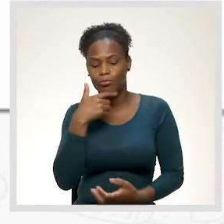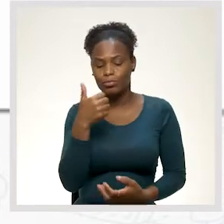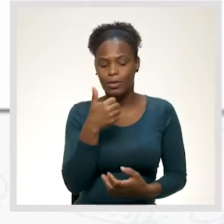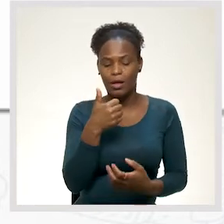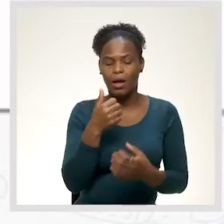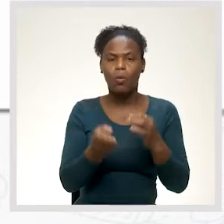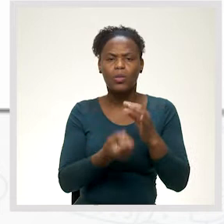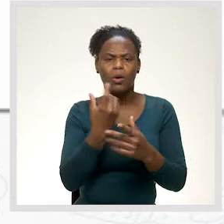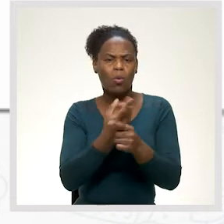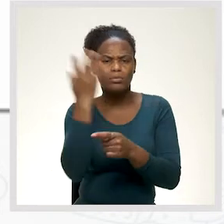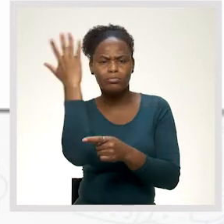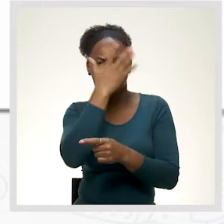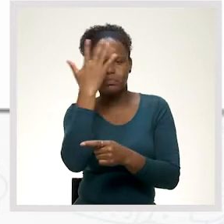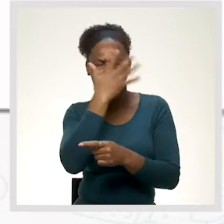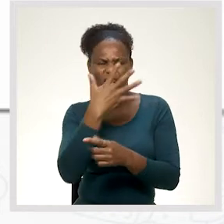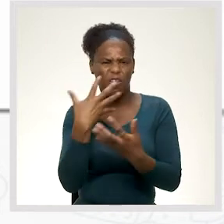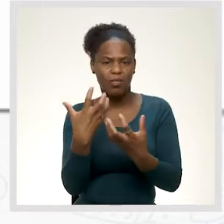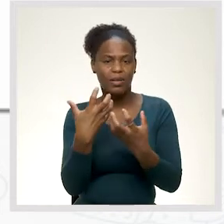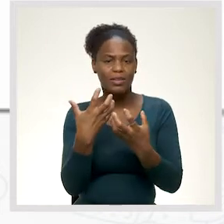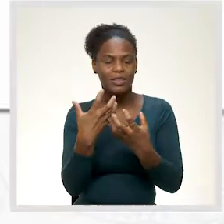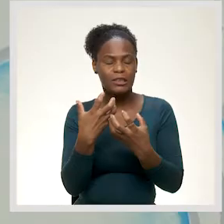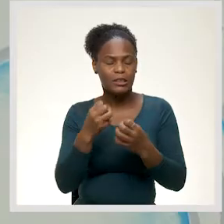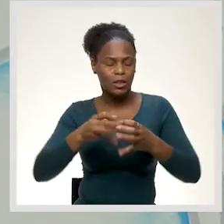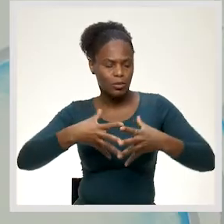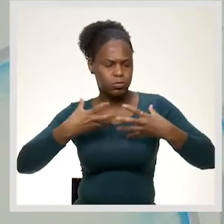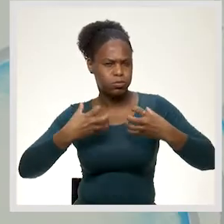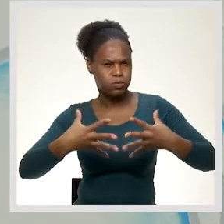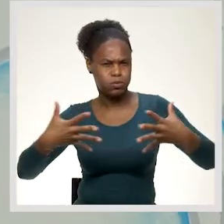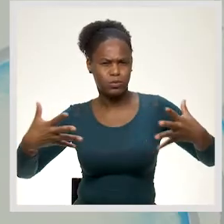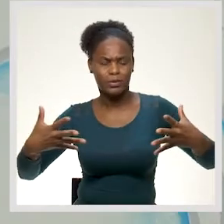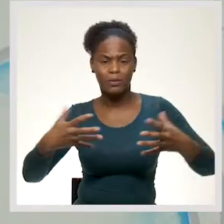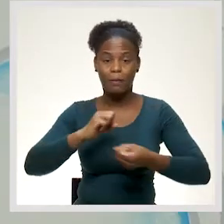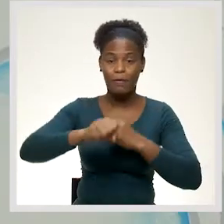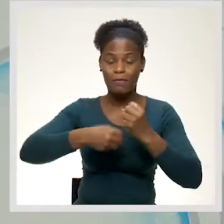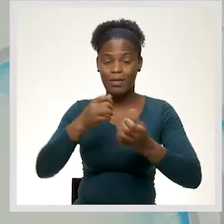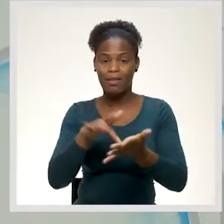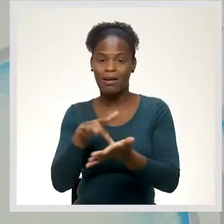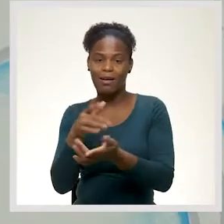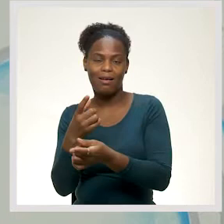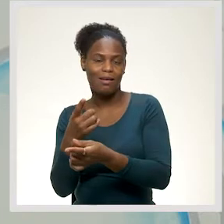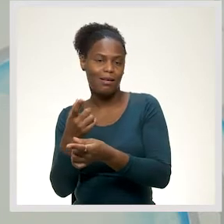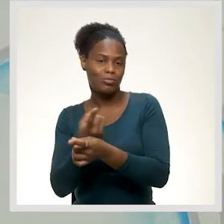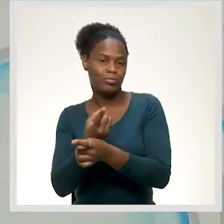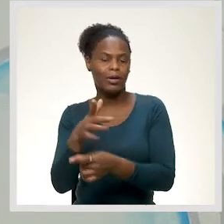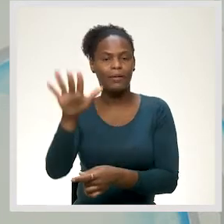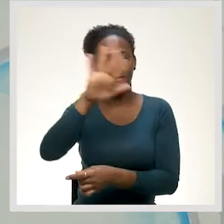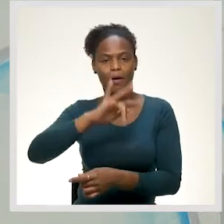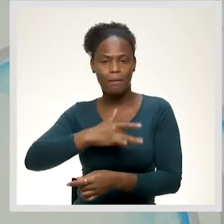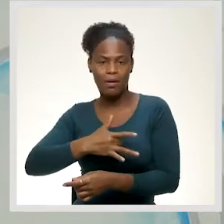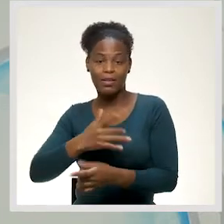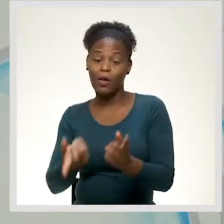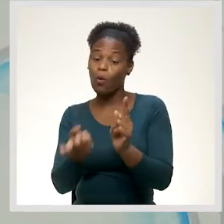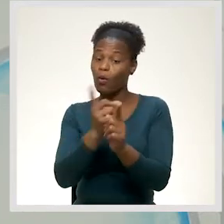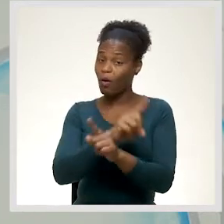Cultivo do bizarro, do grotesco e do excessivo. O movimento literário romântico está em